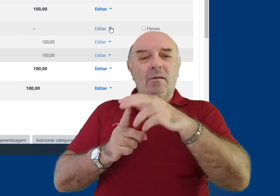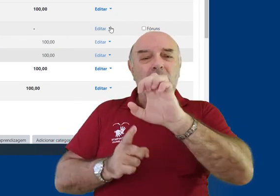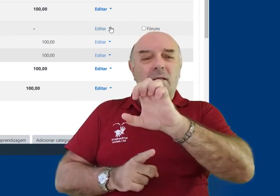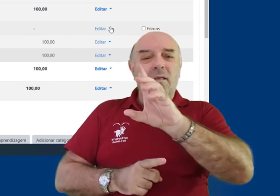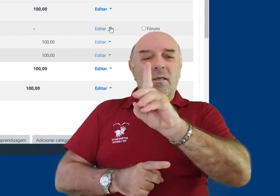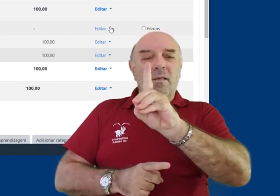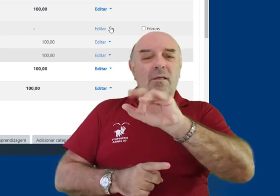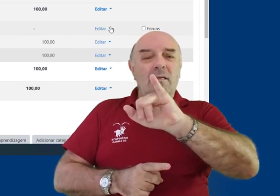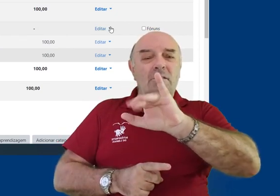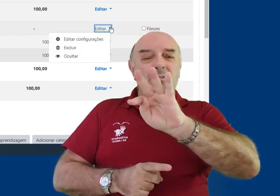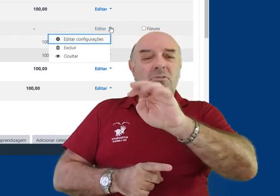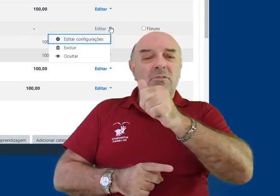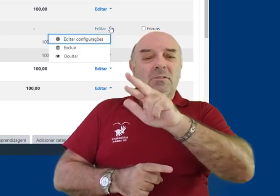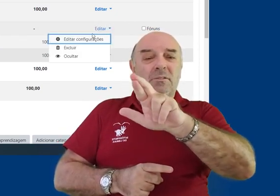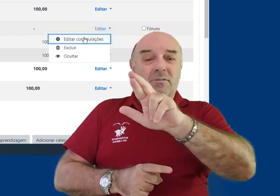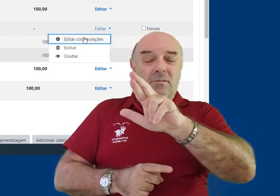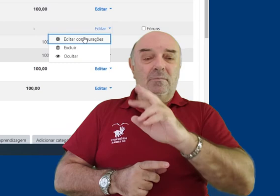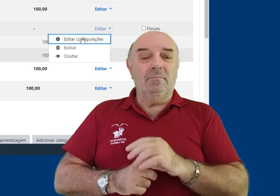botão Editar